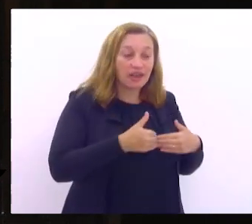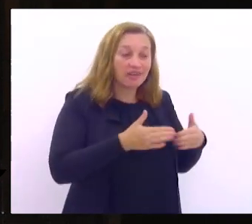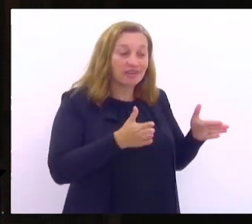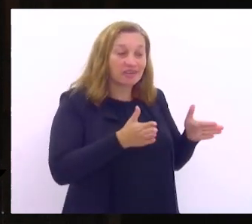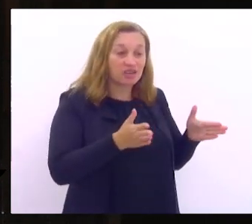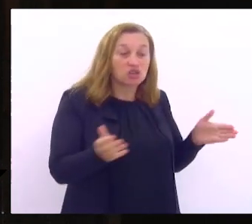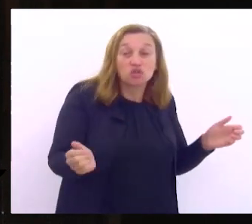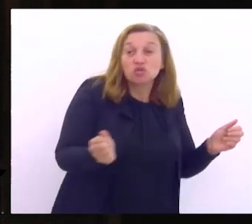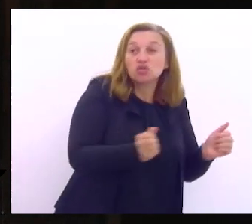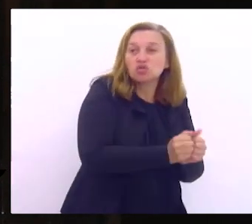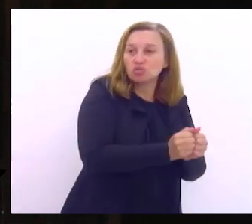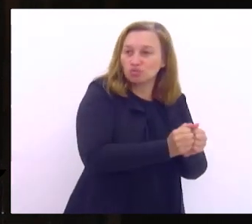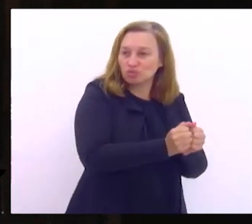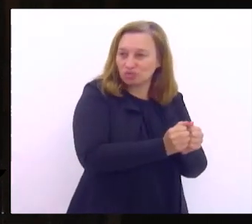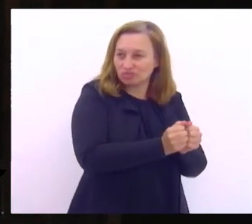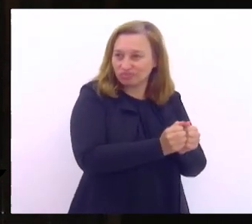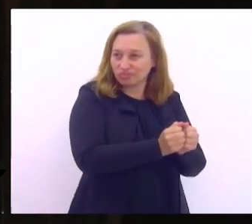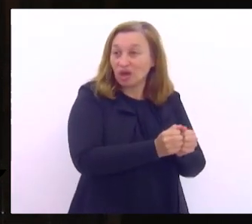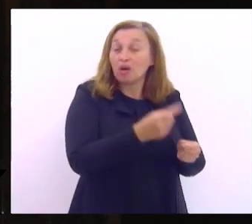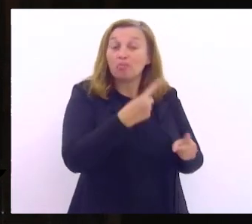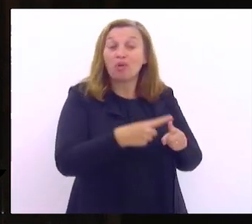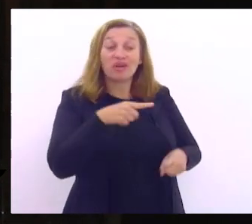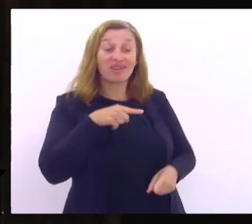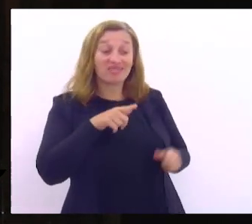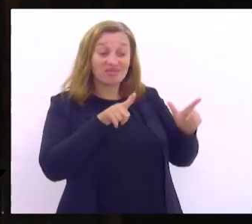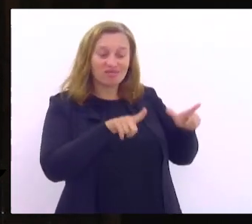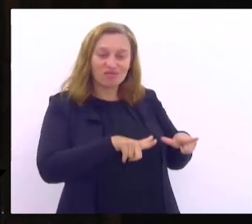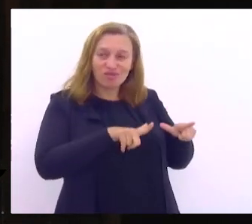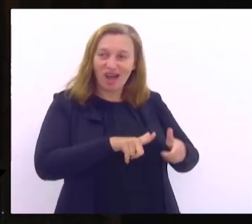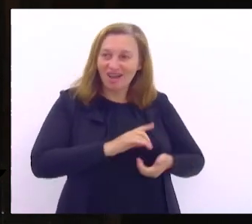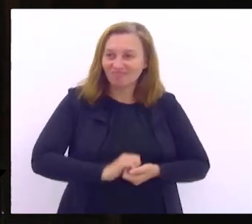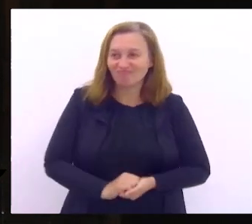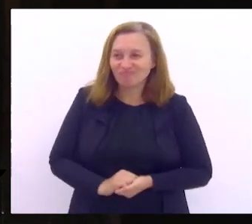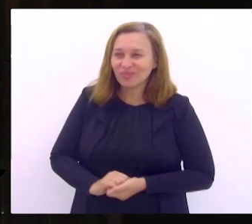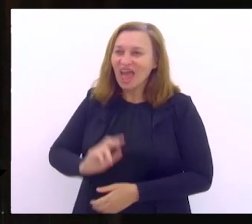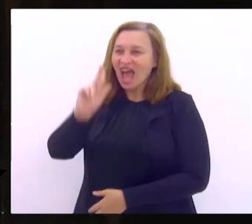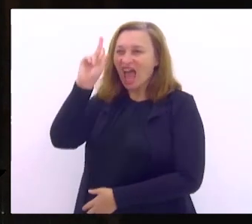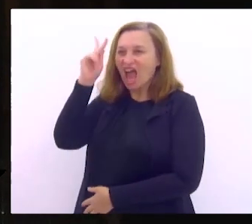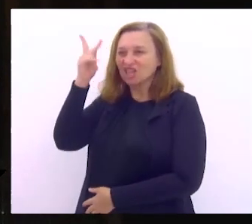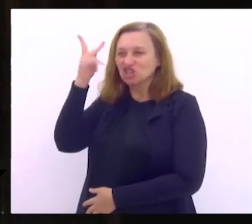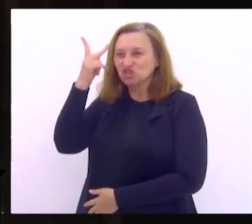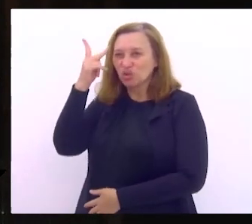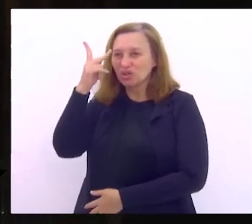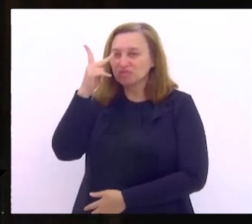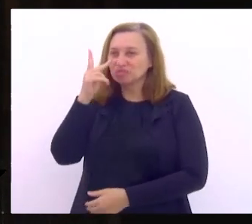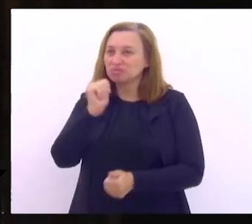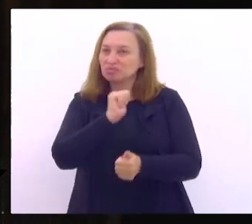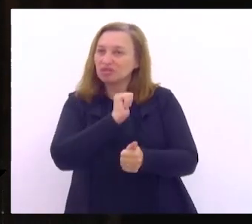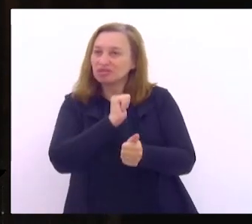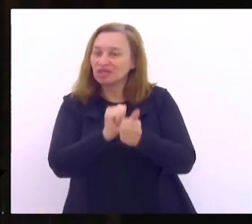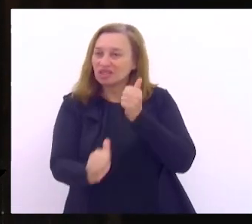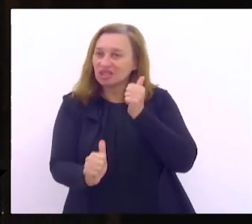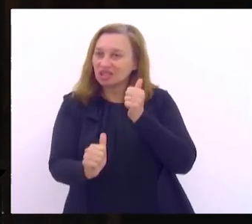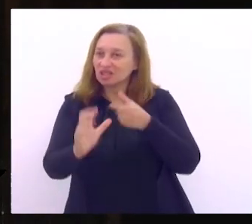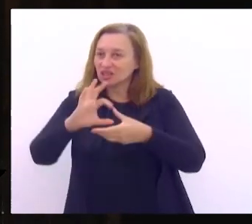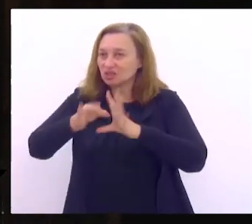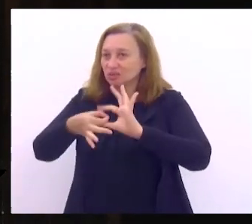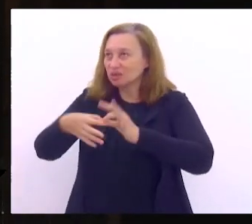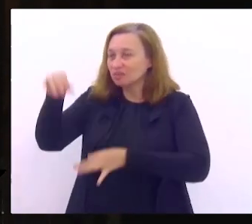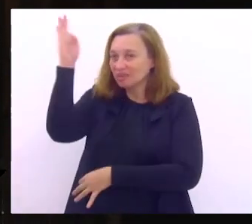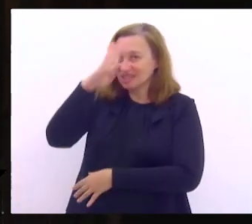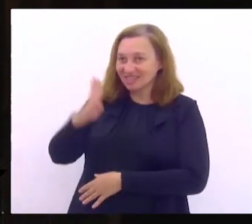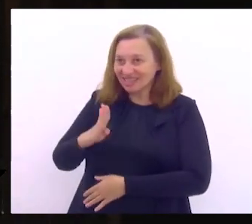junto à comunidade do atletismo. Porque ali, a história do atletismo brasileiro se confunde com aquele